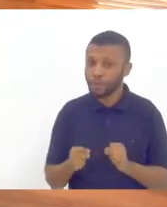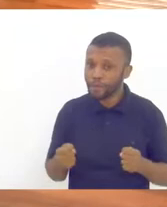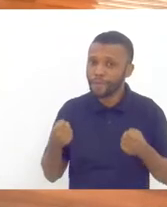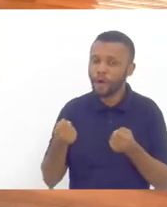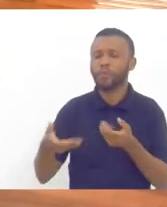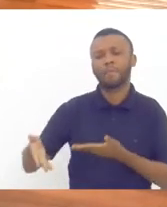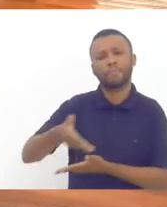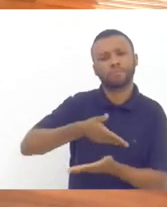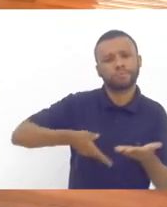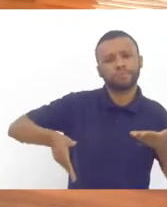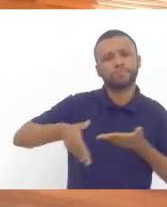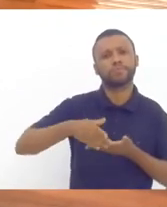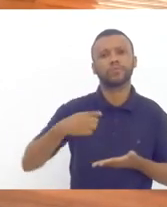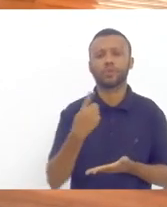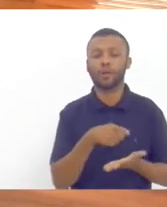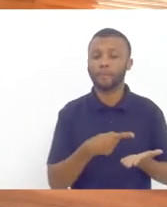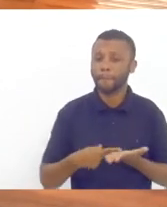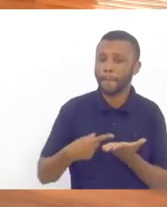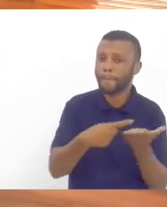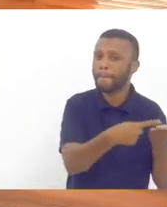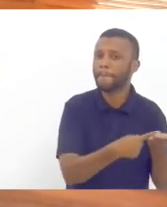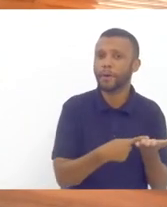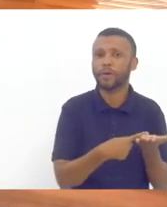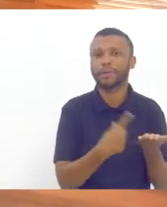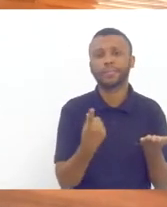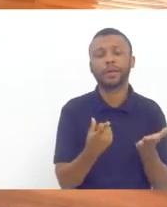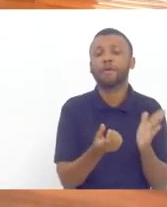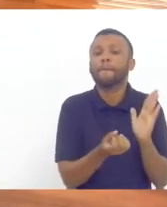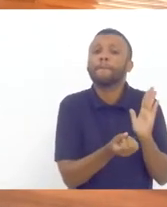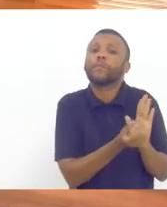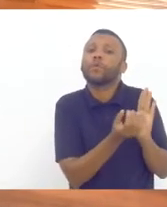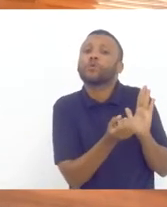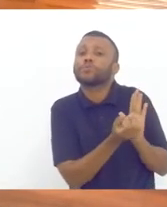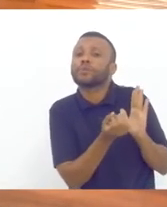gente de não produzirmos